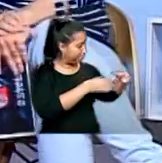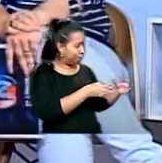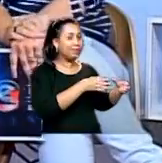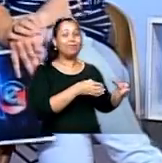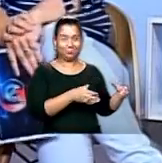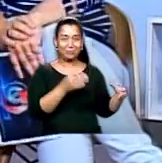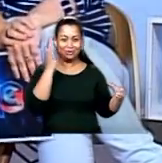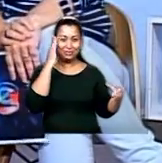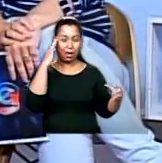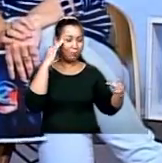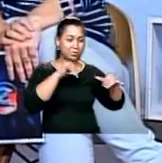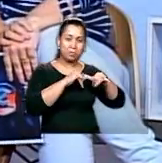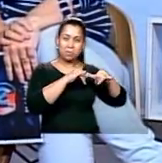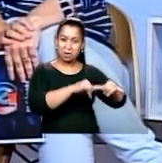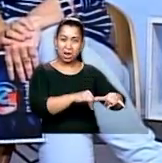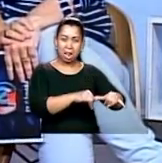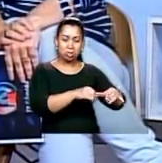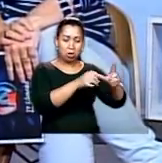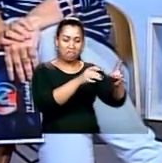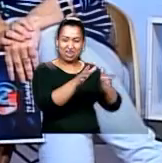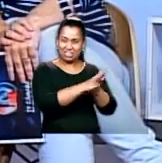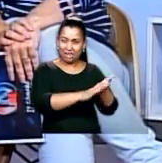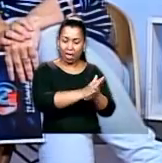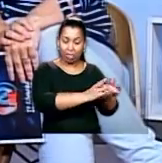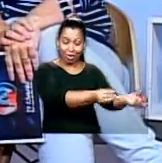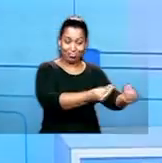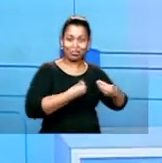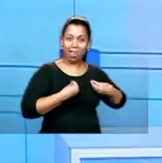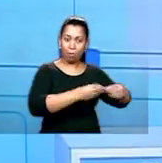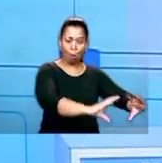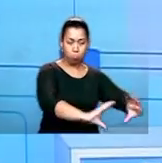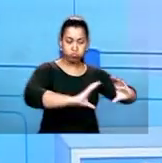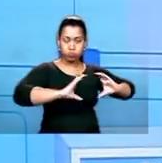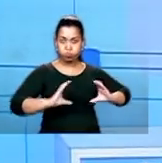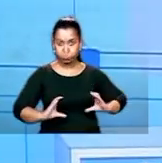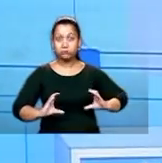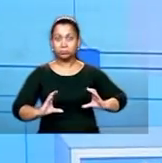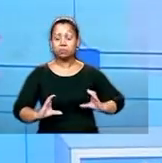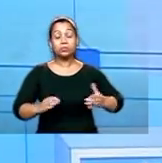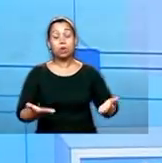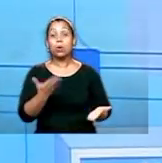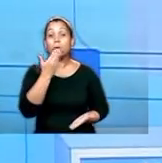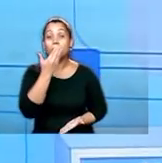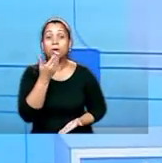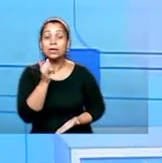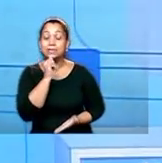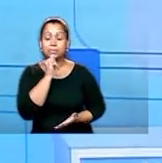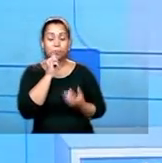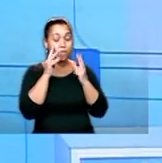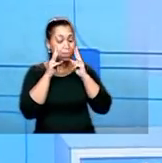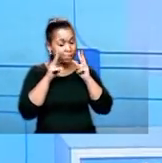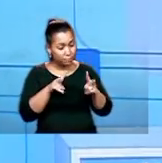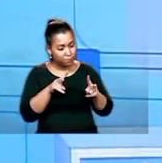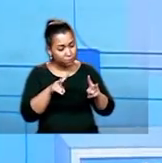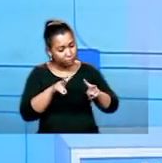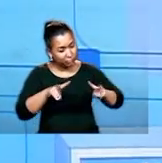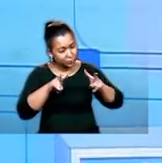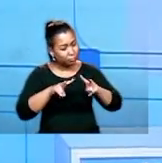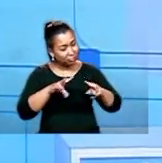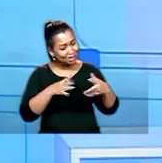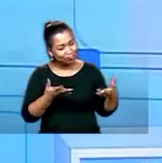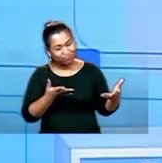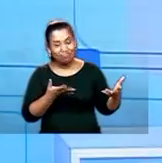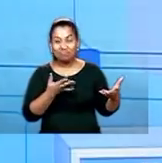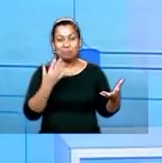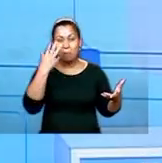mercados, né? Que não são comercializados, vem. Mas eu digo assim, é um alimento que visivelmente não